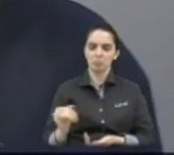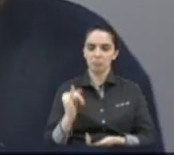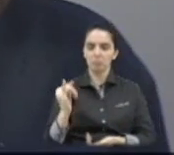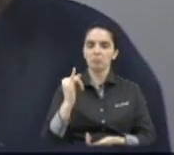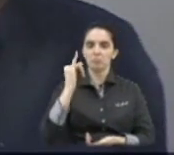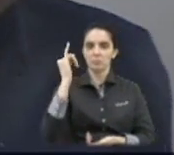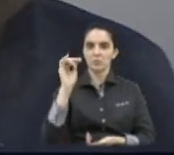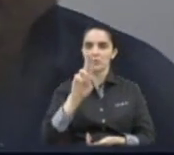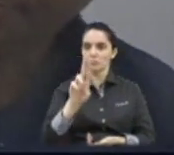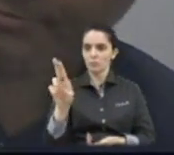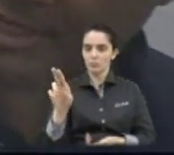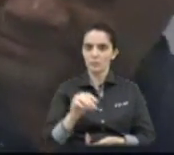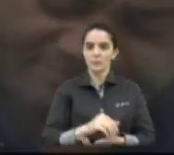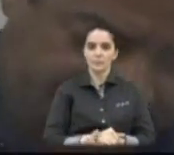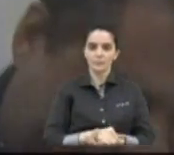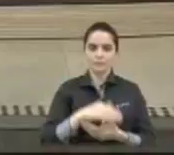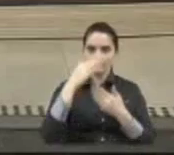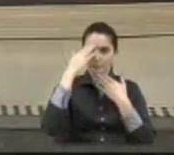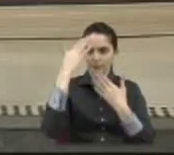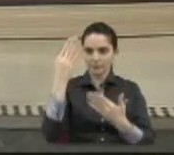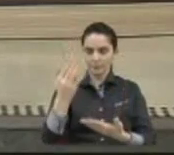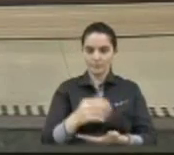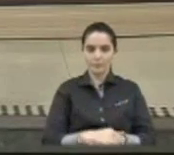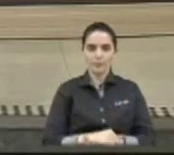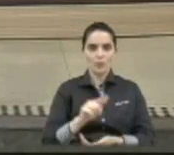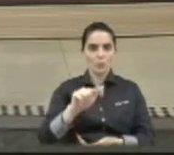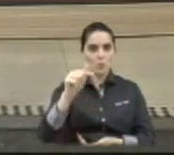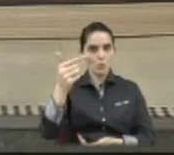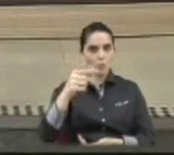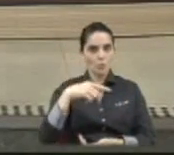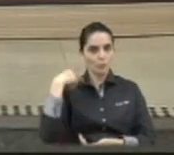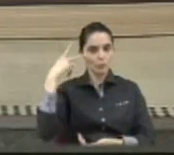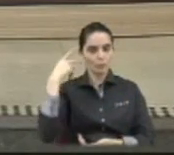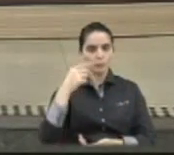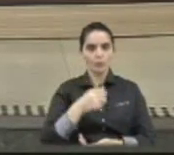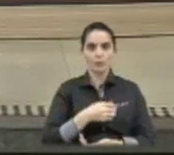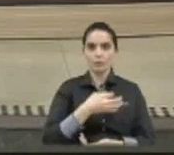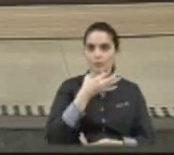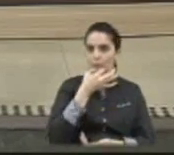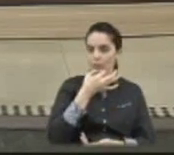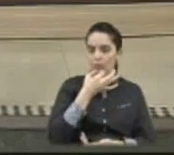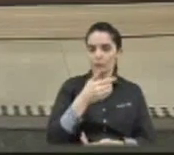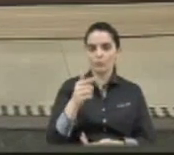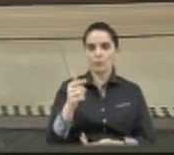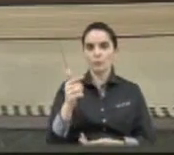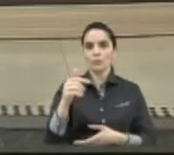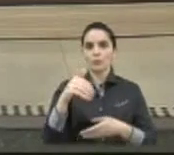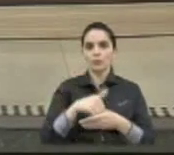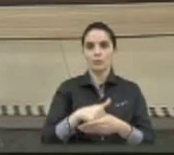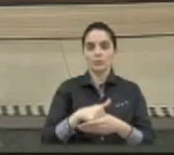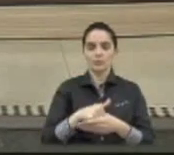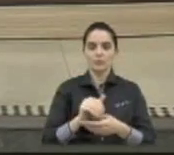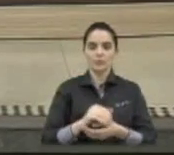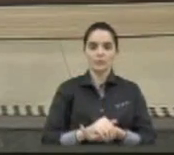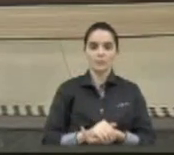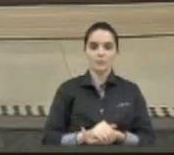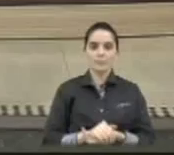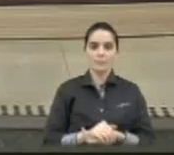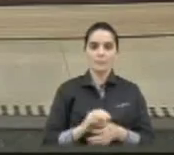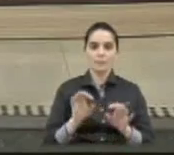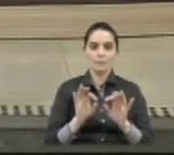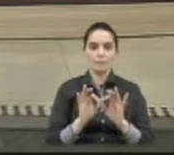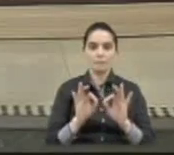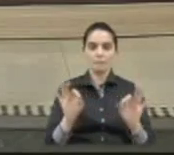Palmira Loureiro Ramos. Obrigado. Mais algum vereador deseja discutir? Não havendo, vai à votação, e a